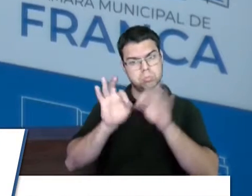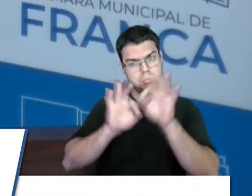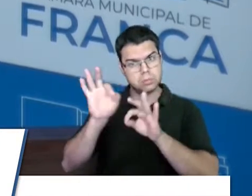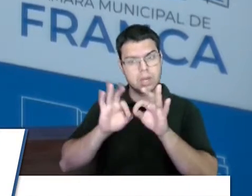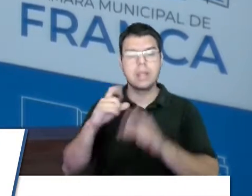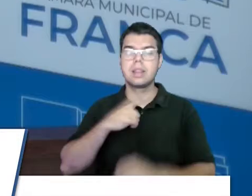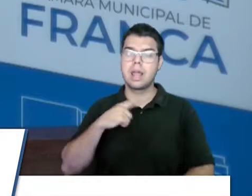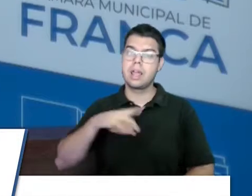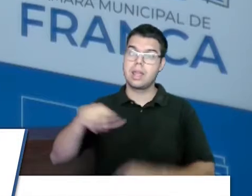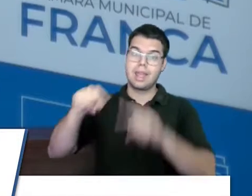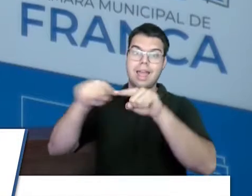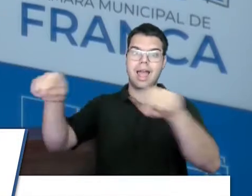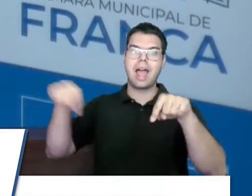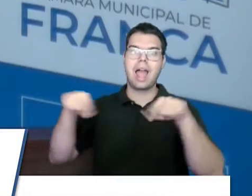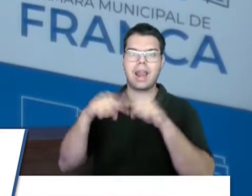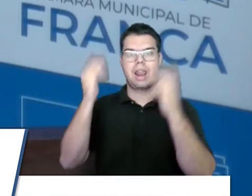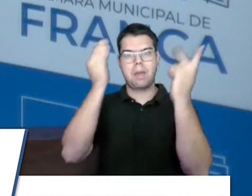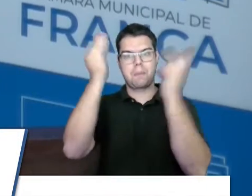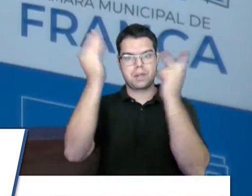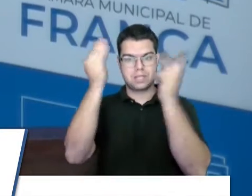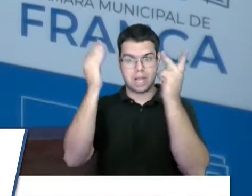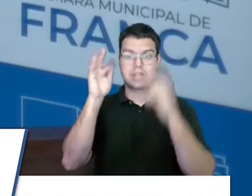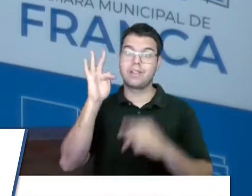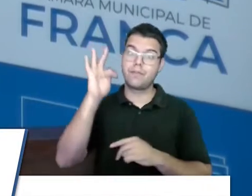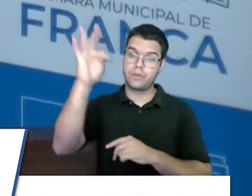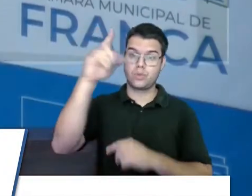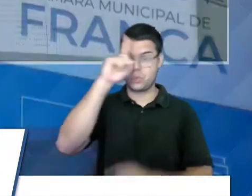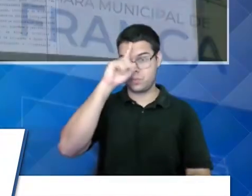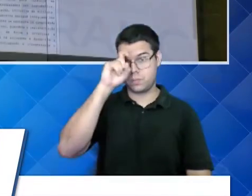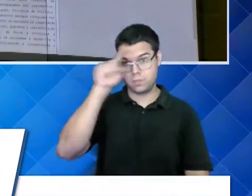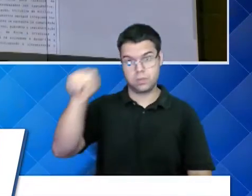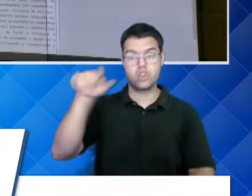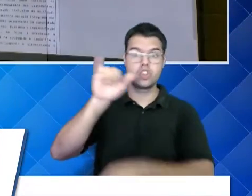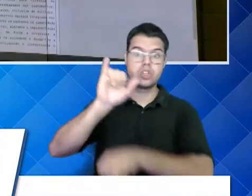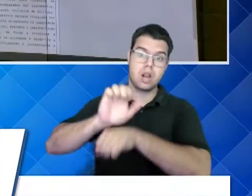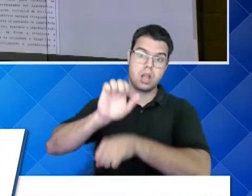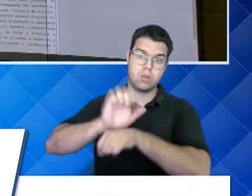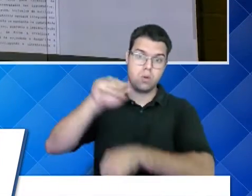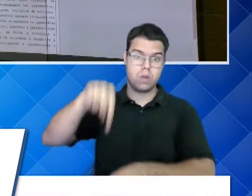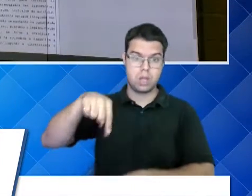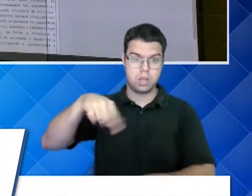psiquiátrica nesse futuro hospital estadual aqui da nossa região.